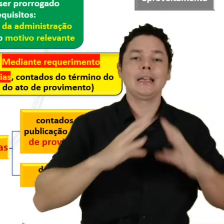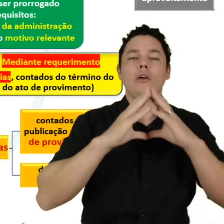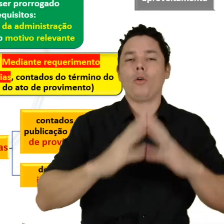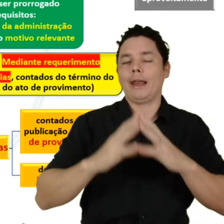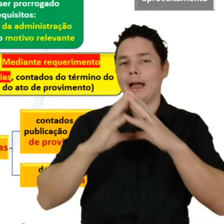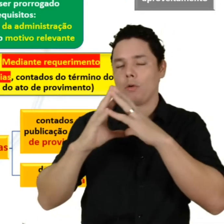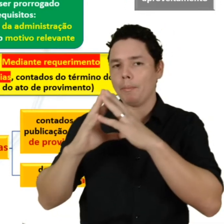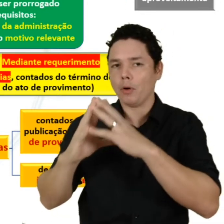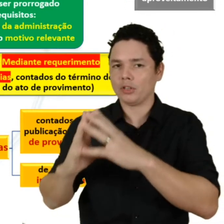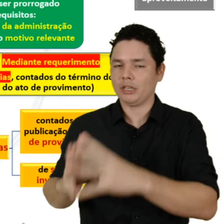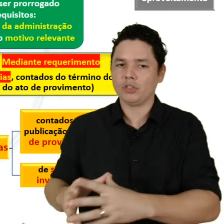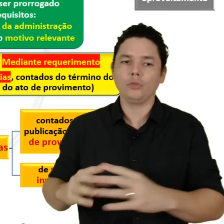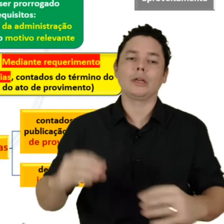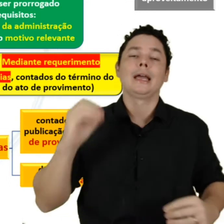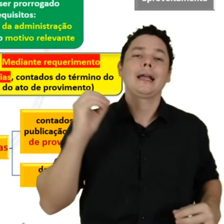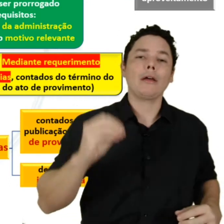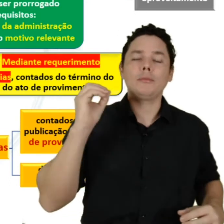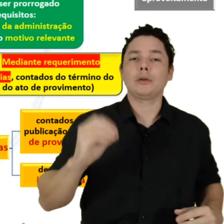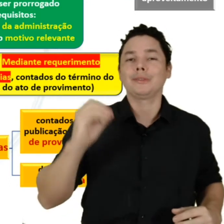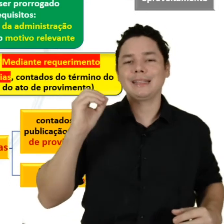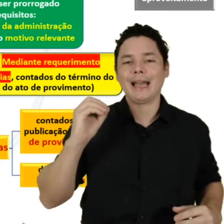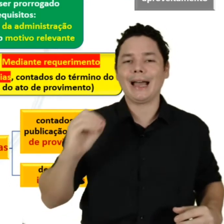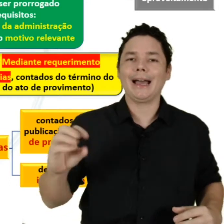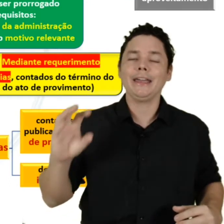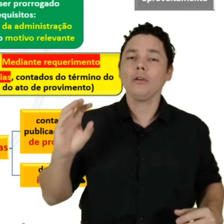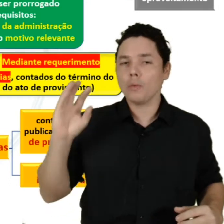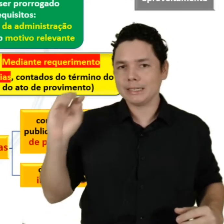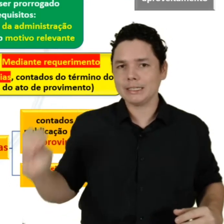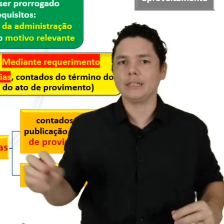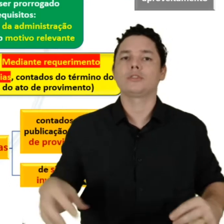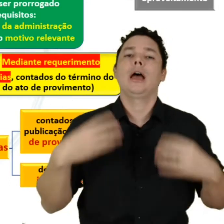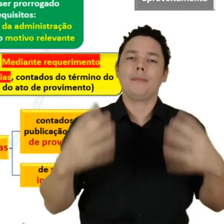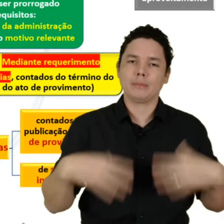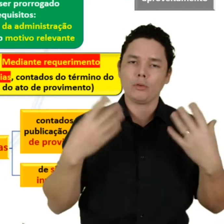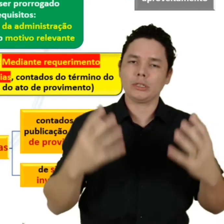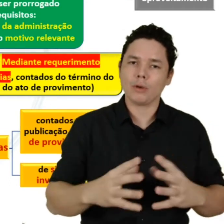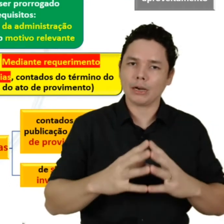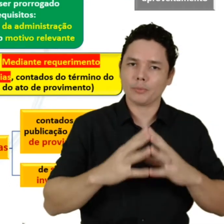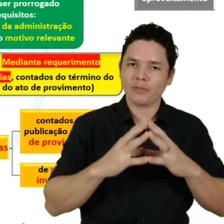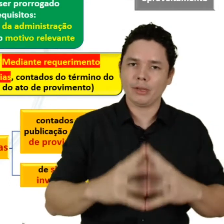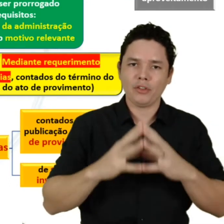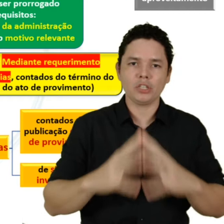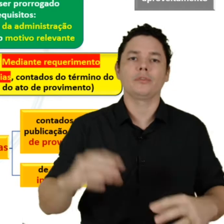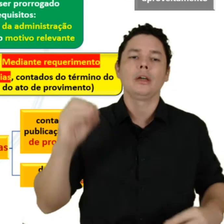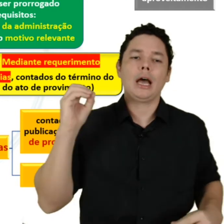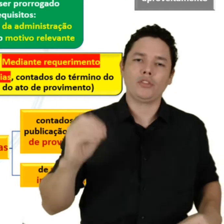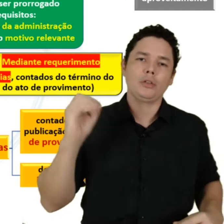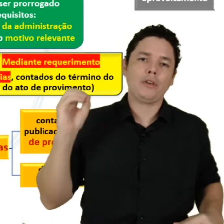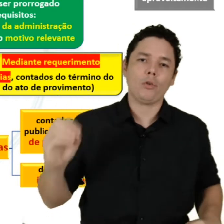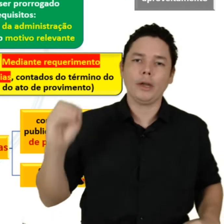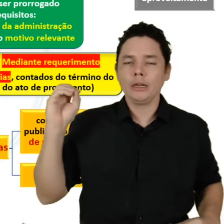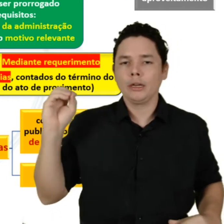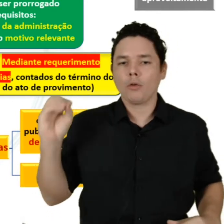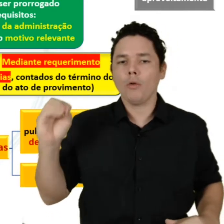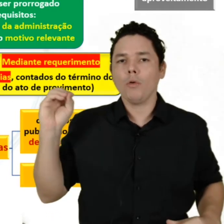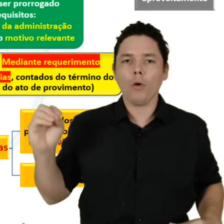DAS ocorrerá com a posse, a investidura. Cargo comissão DAI com o exercício. A mesma coisa com o cargo de provimento efetivo. A investidura vai